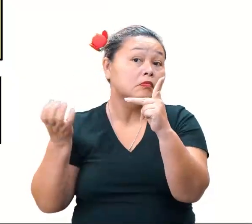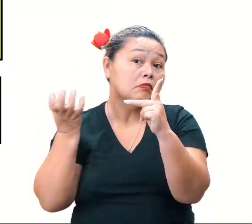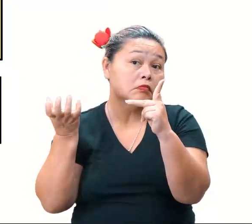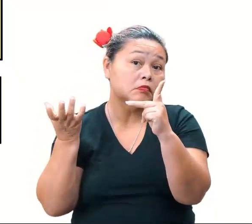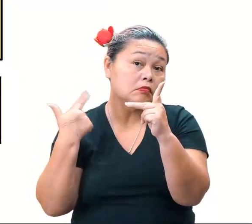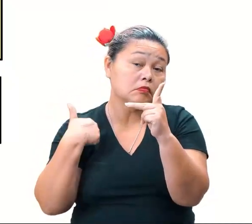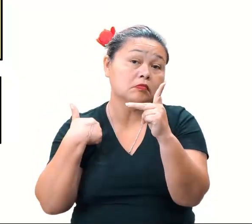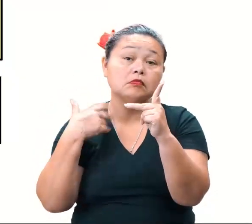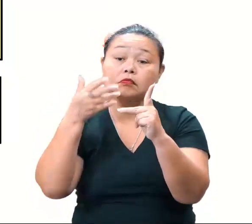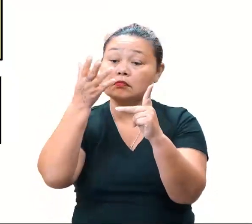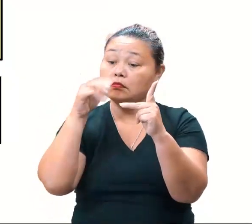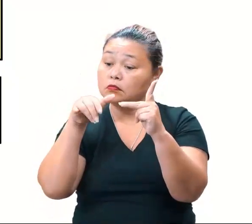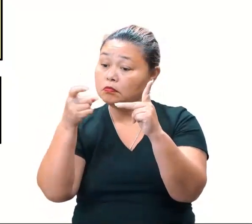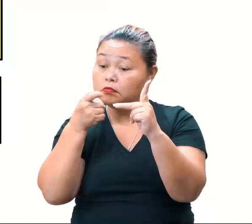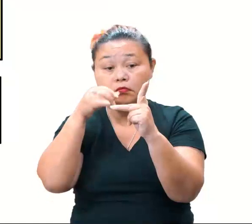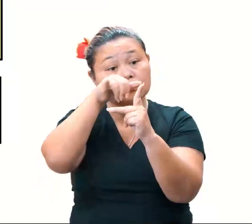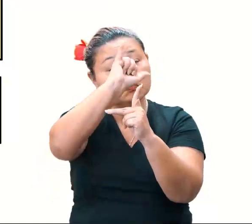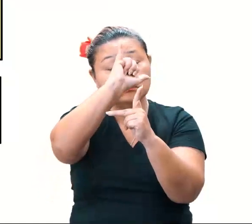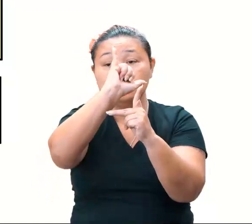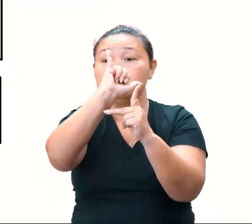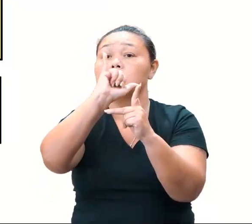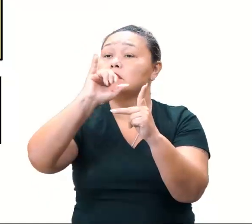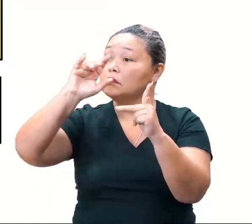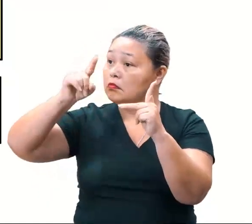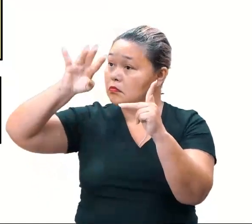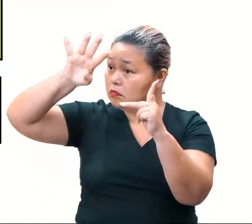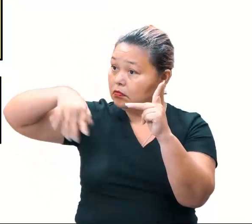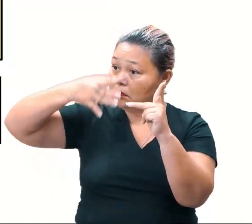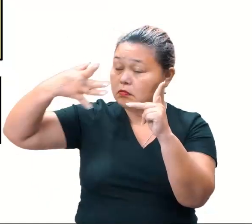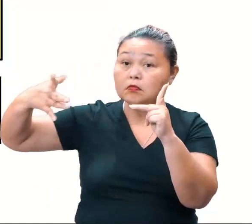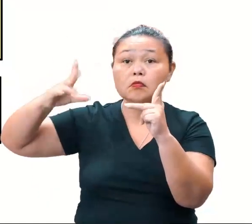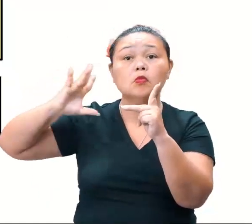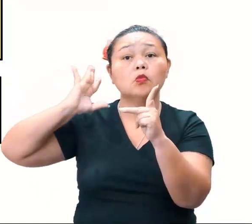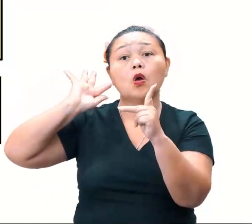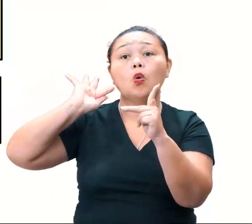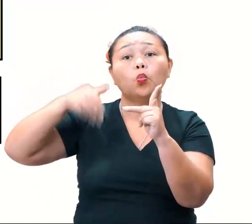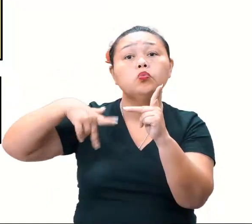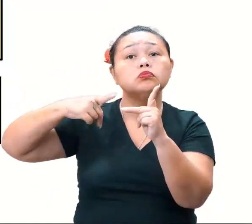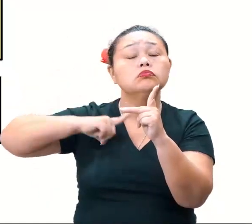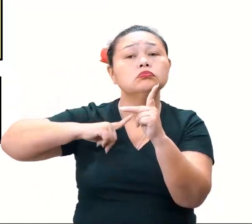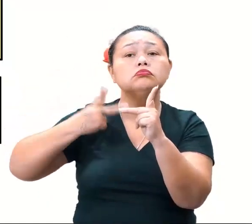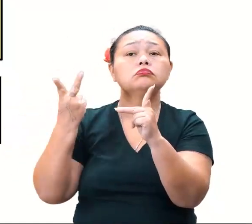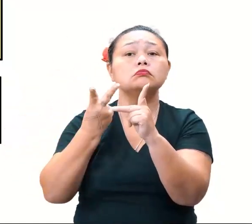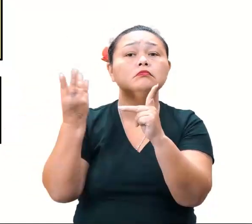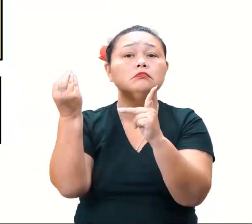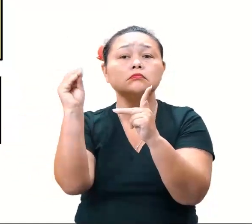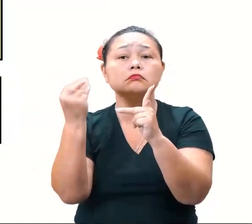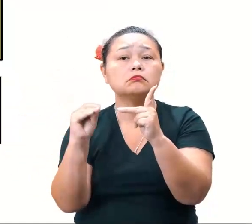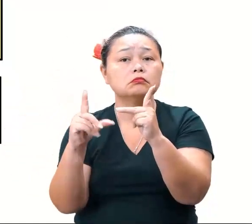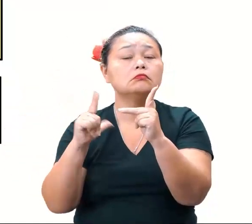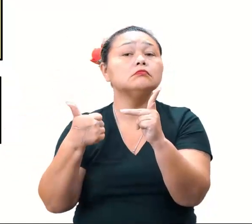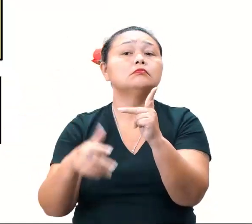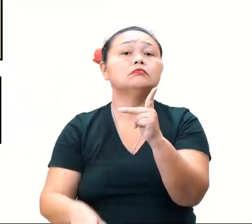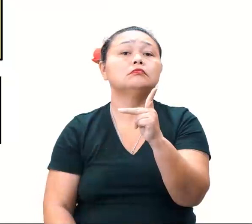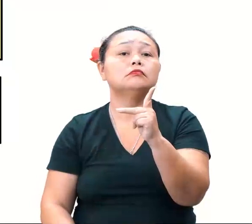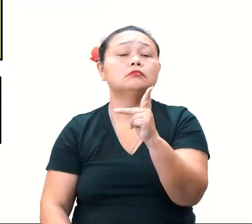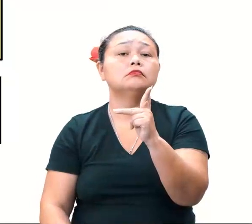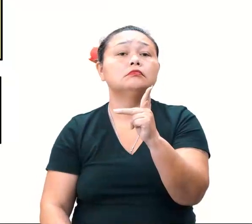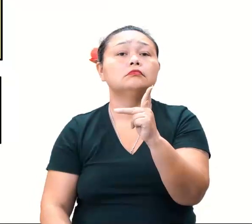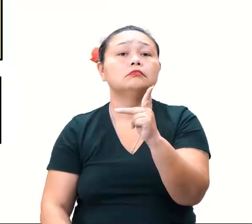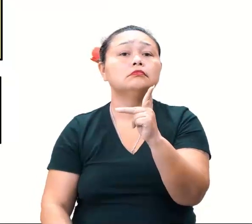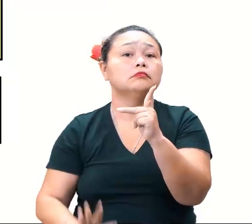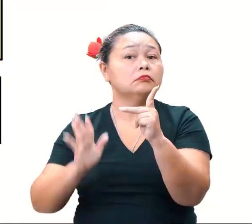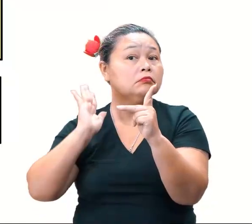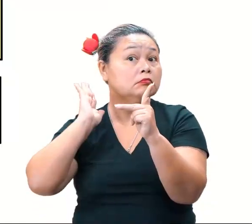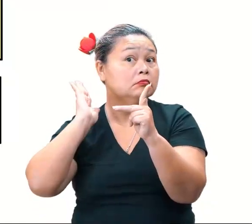X e o Y numa tabelinha, já fica bem tranquilo, porque lá no final já vai ter já as duas coordenadas, não é? Uma vez que